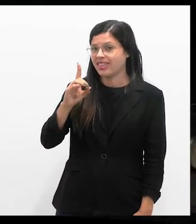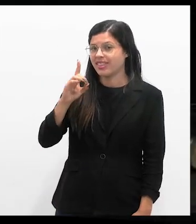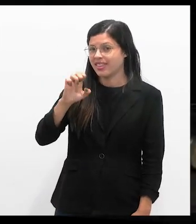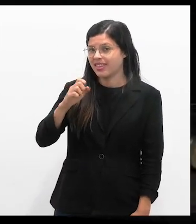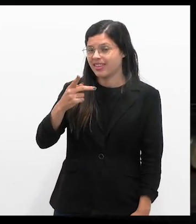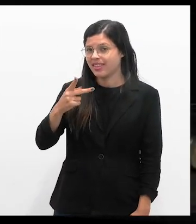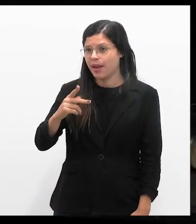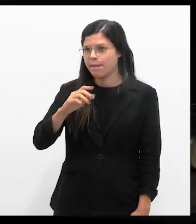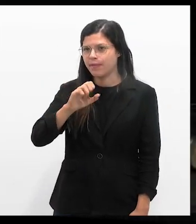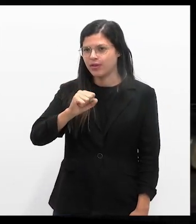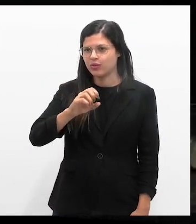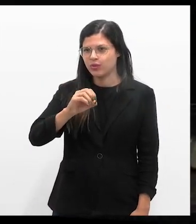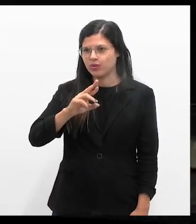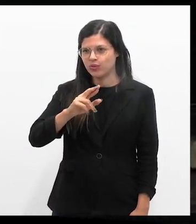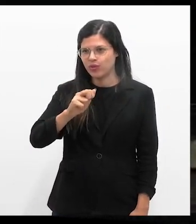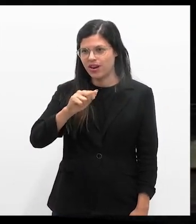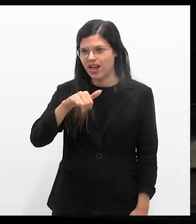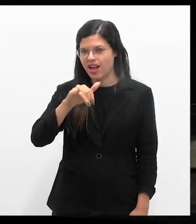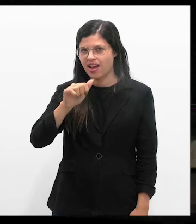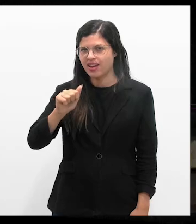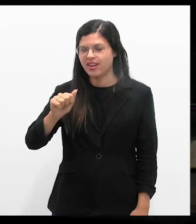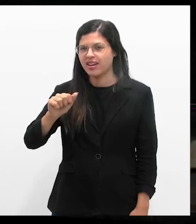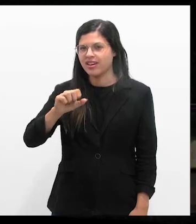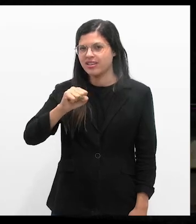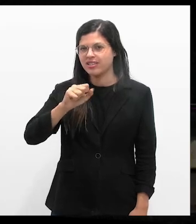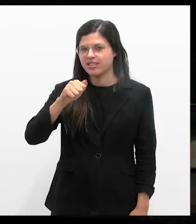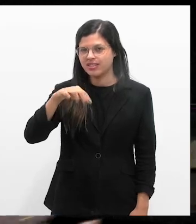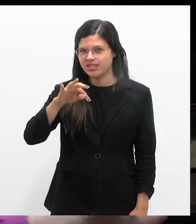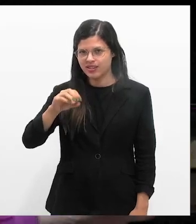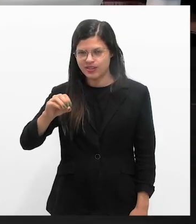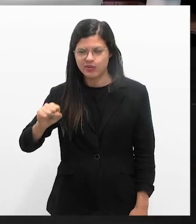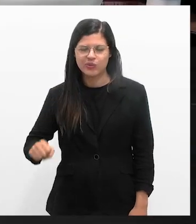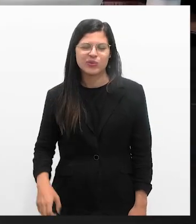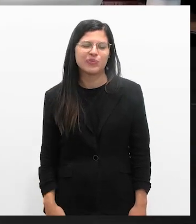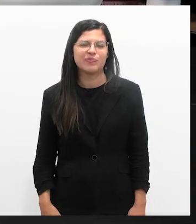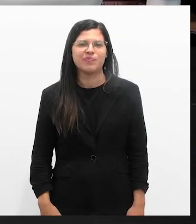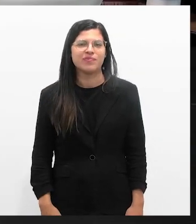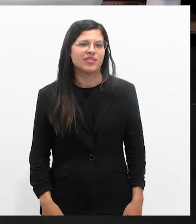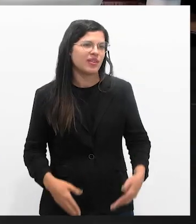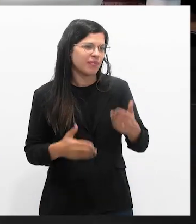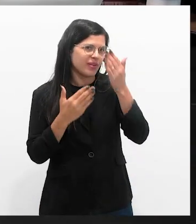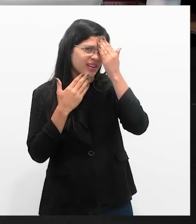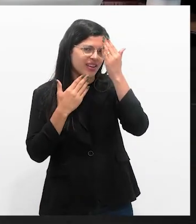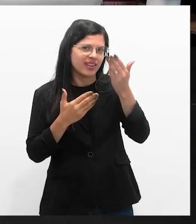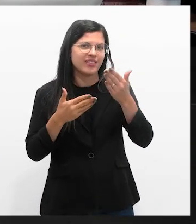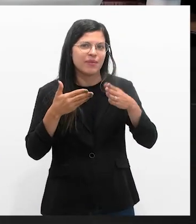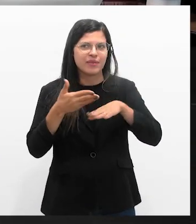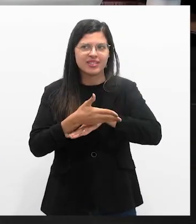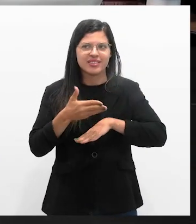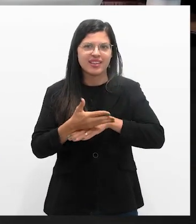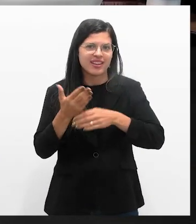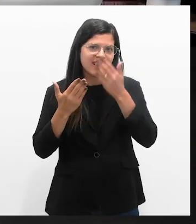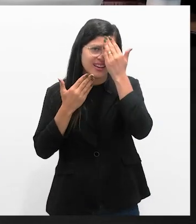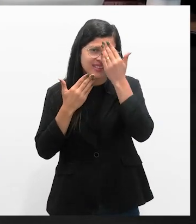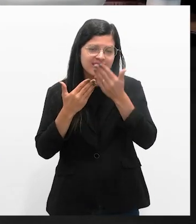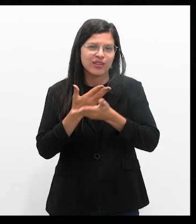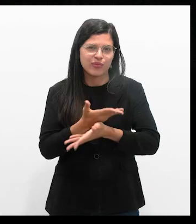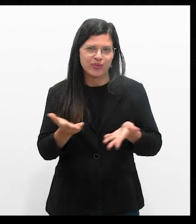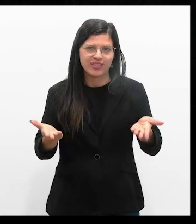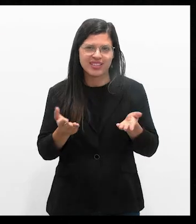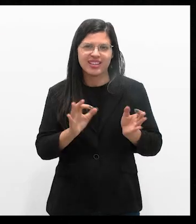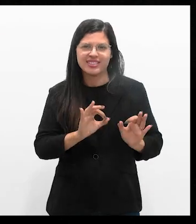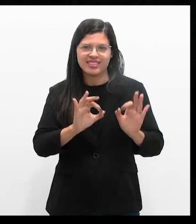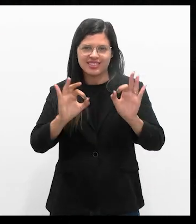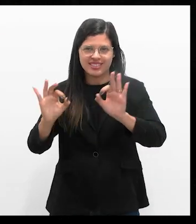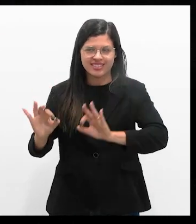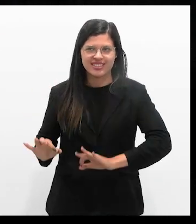é dep.soraya, com Y, Santos. É o mesmo. É o mesmo. Muito obrigada pela presença de vocês e agradecemos